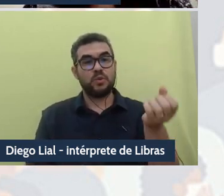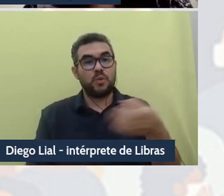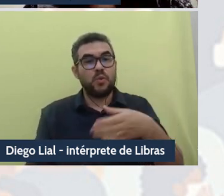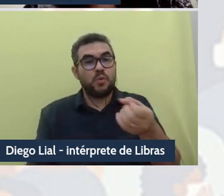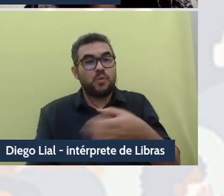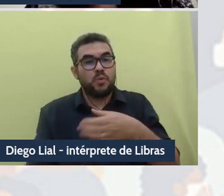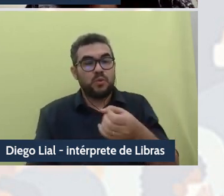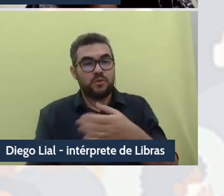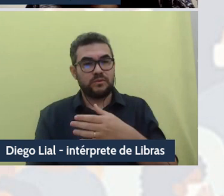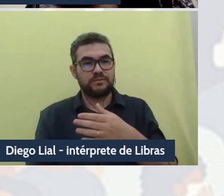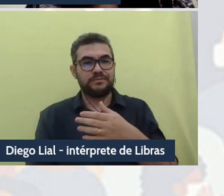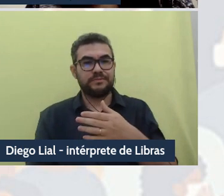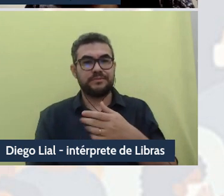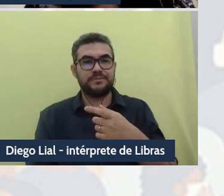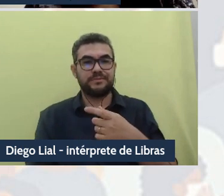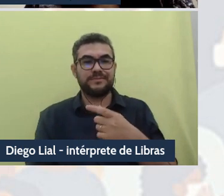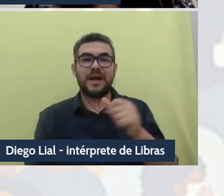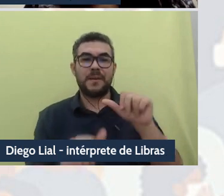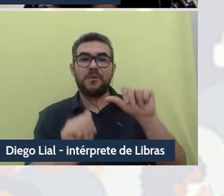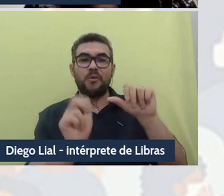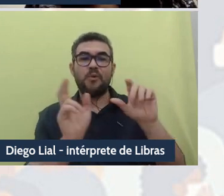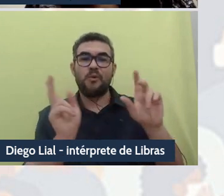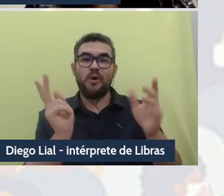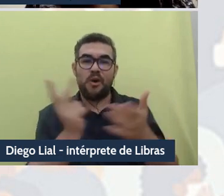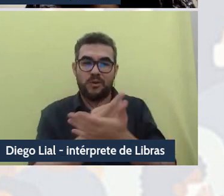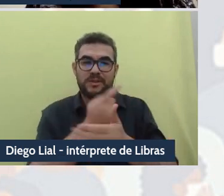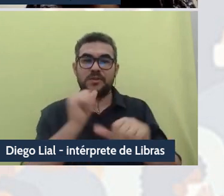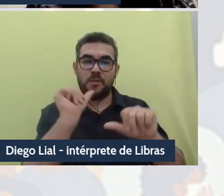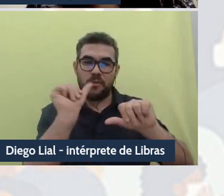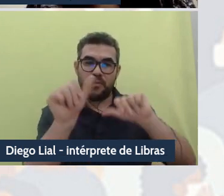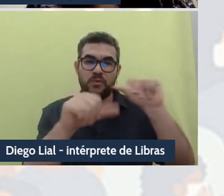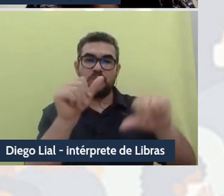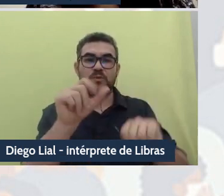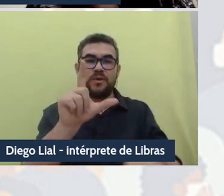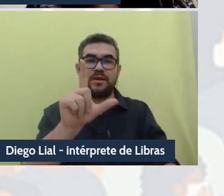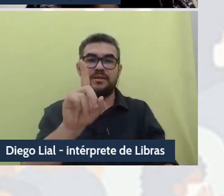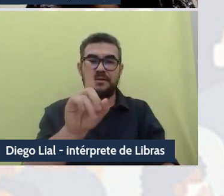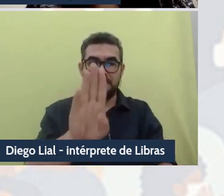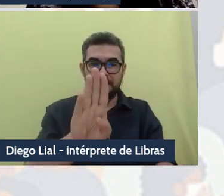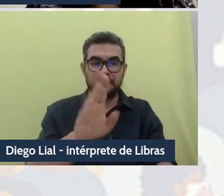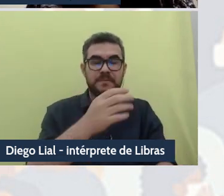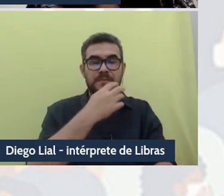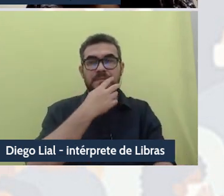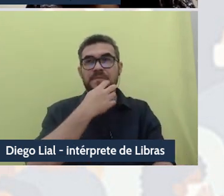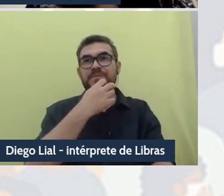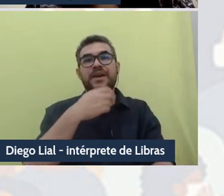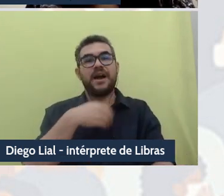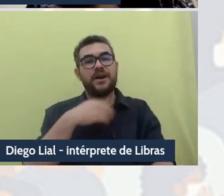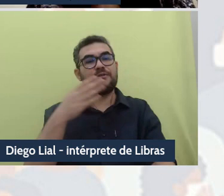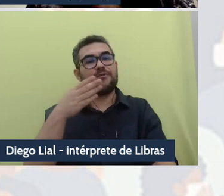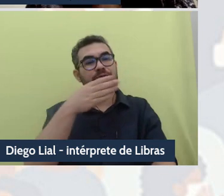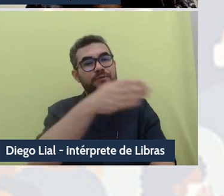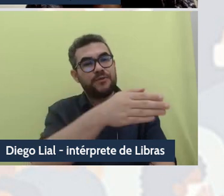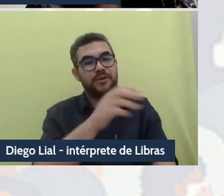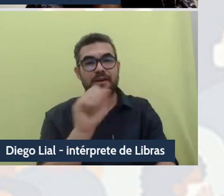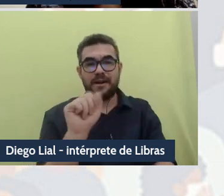na LDB do Temer, né? Estávamos a LAB, a Bralic,